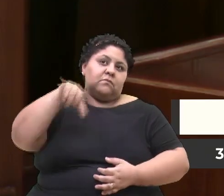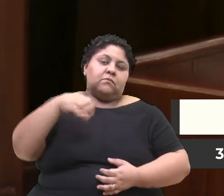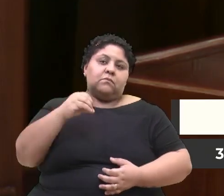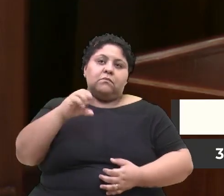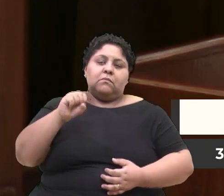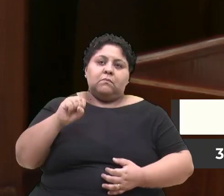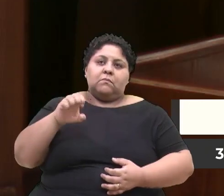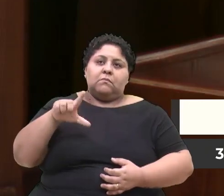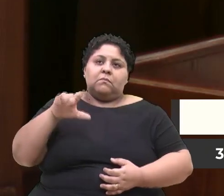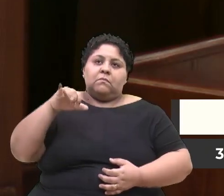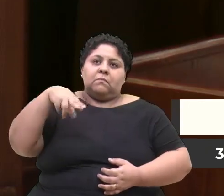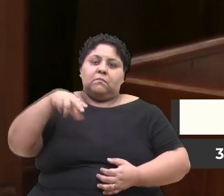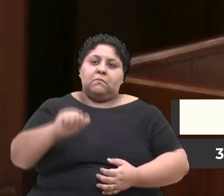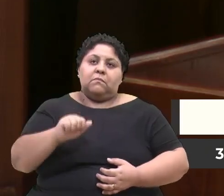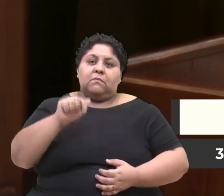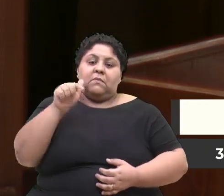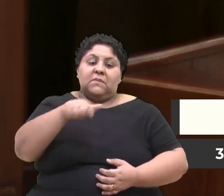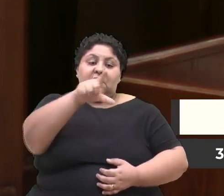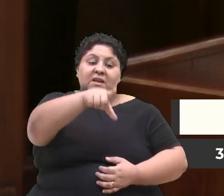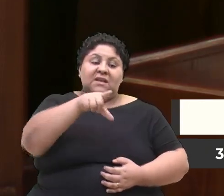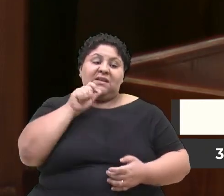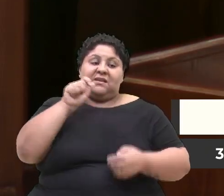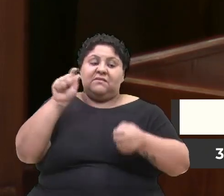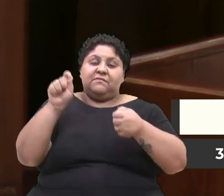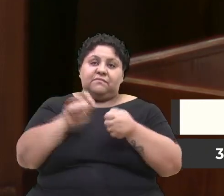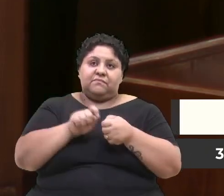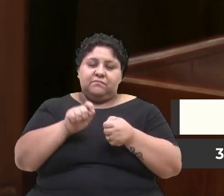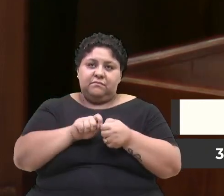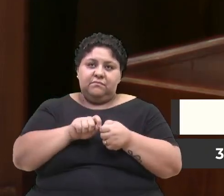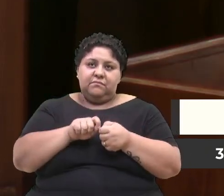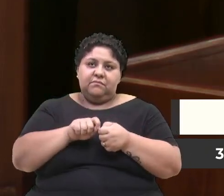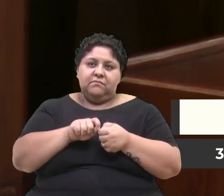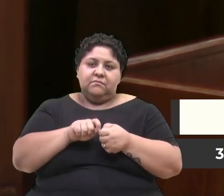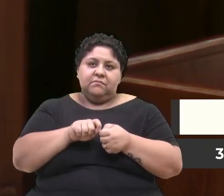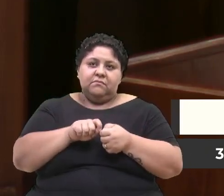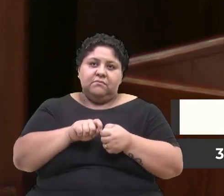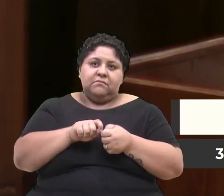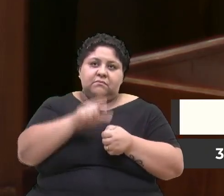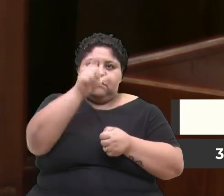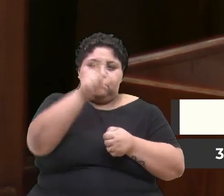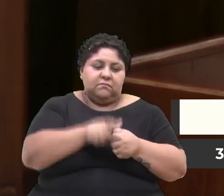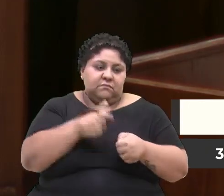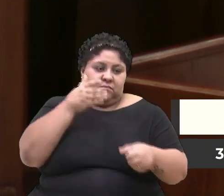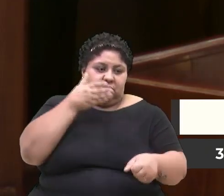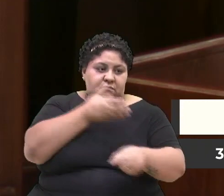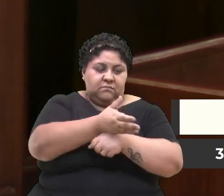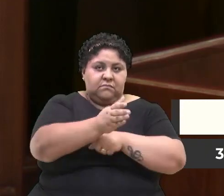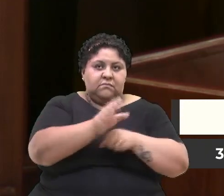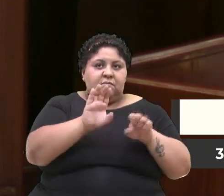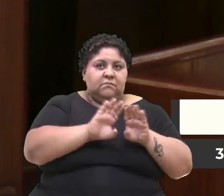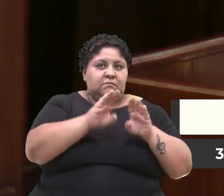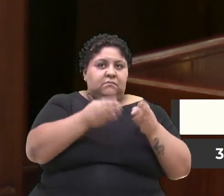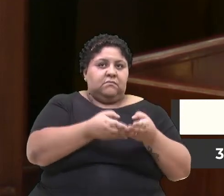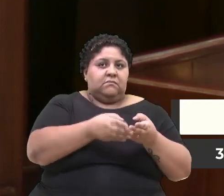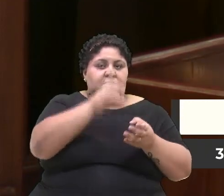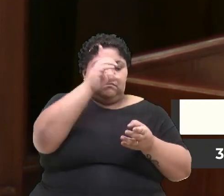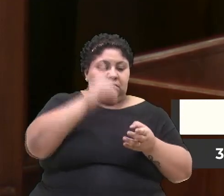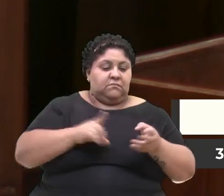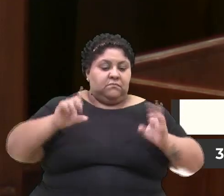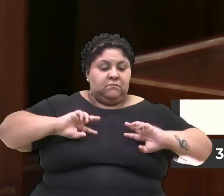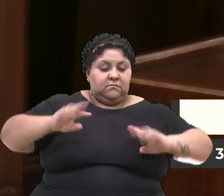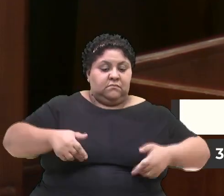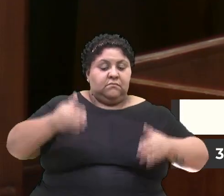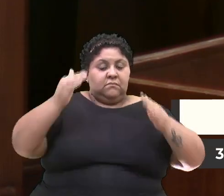Esta escolha foi feita por membros da Comissão de Direitos Humanos desta Casa,